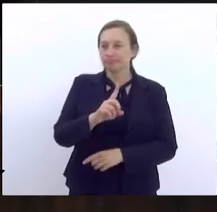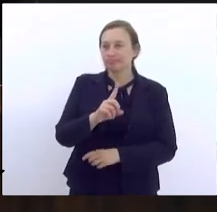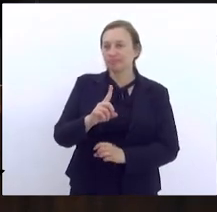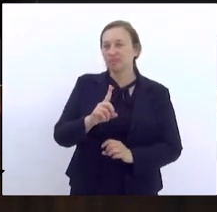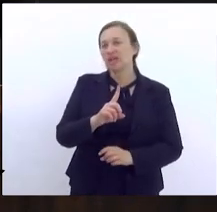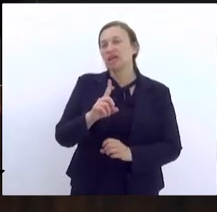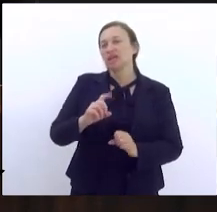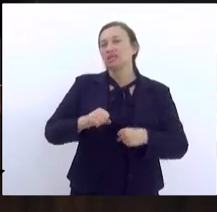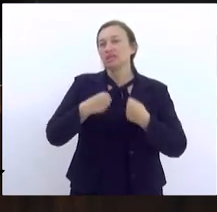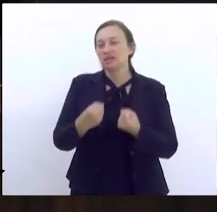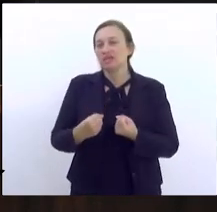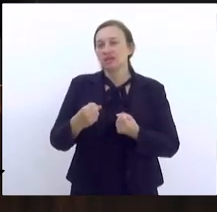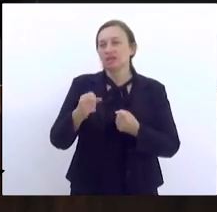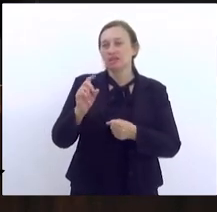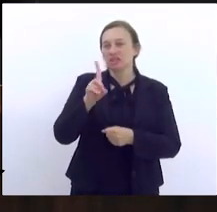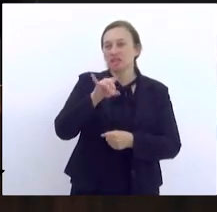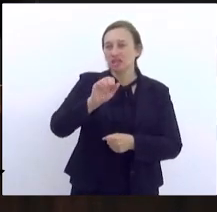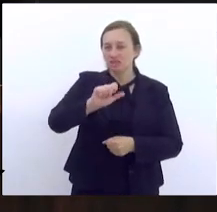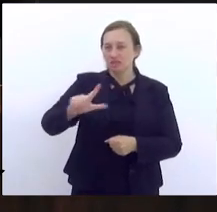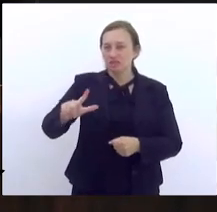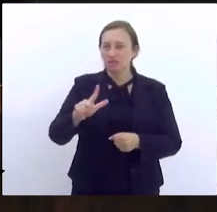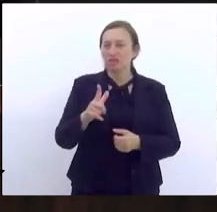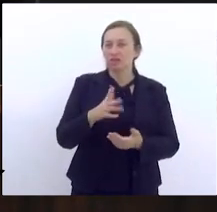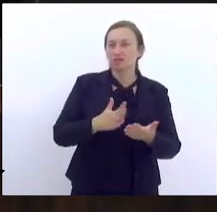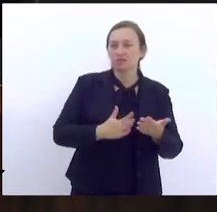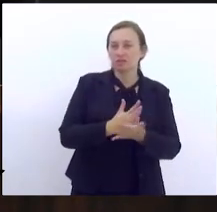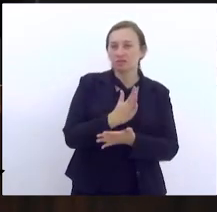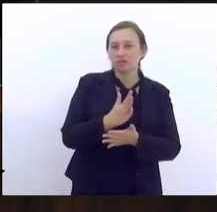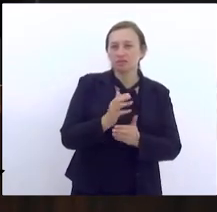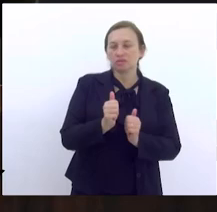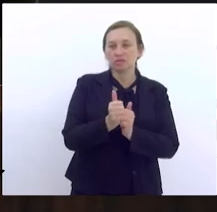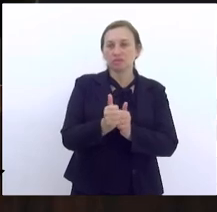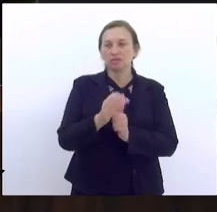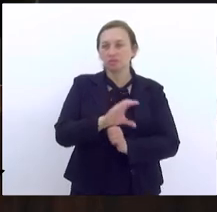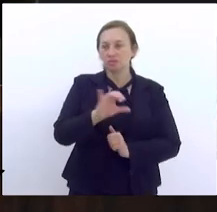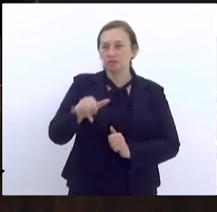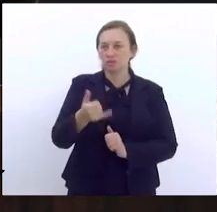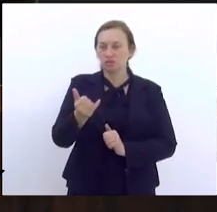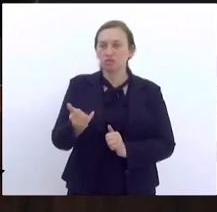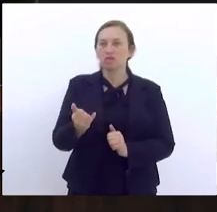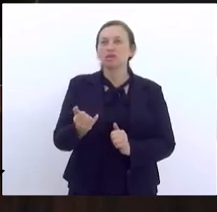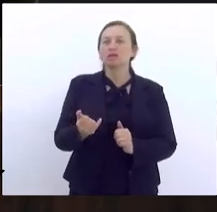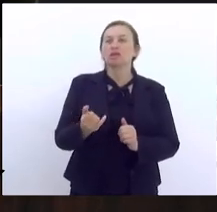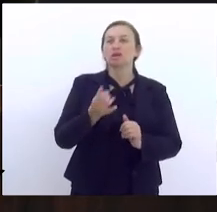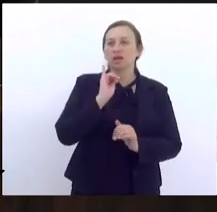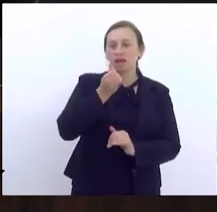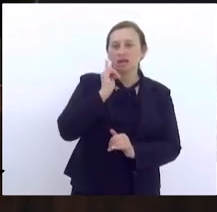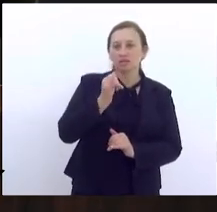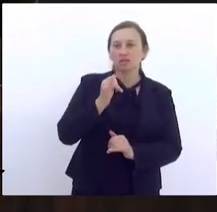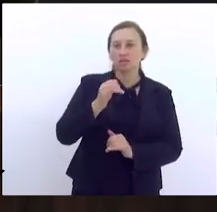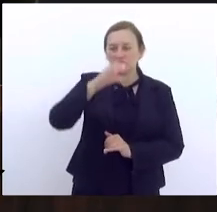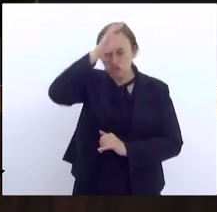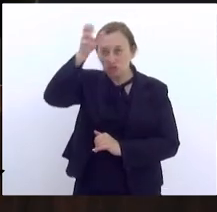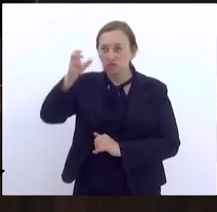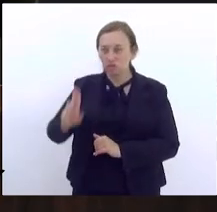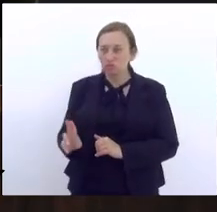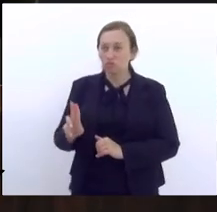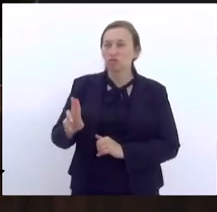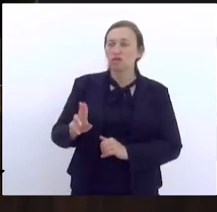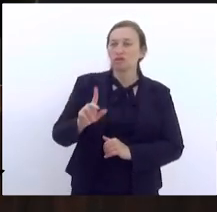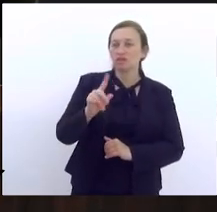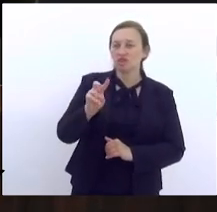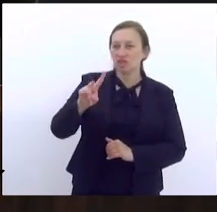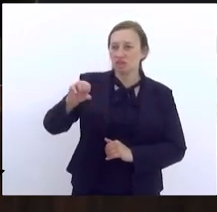com as emendas da comissão de construção e justiça relatores Deputado Vinícius cozzolinos e tia Ju em